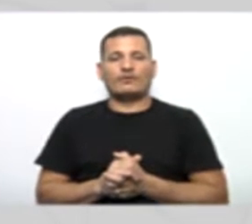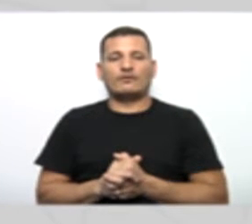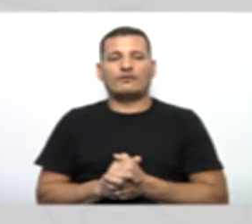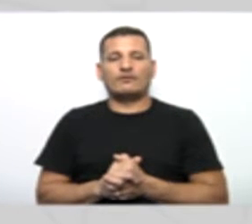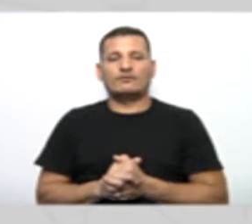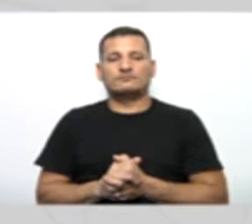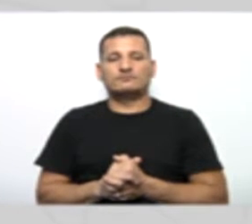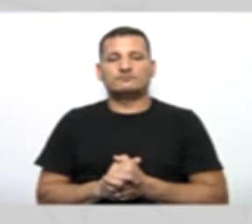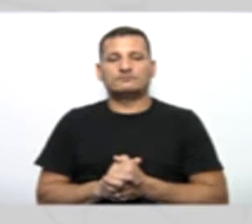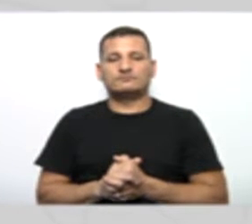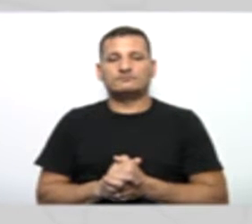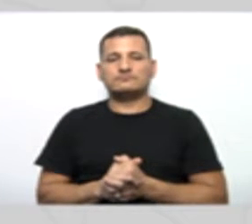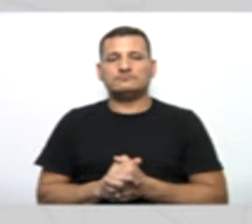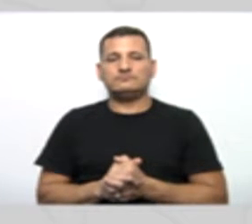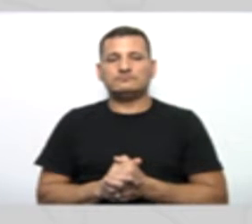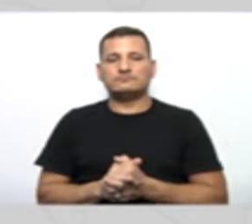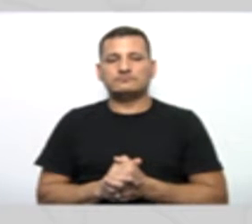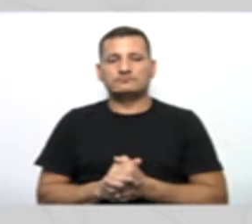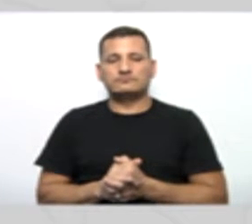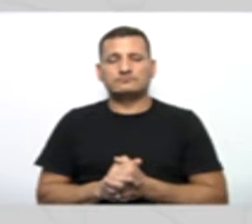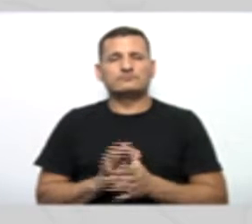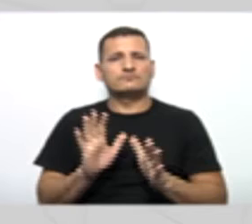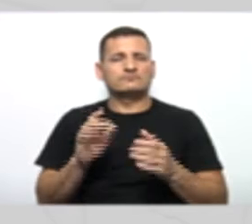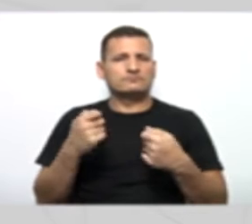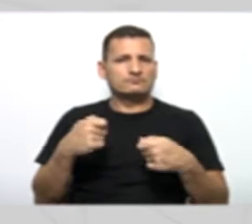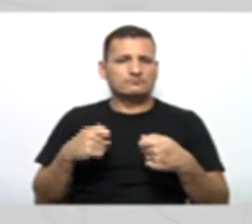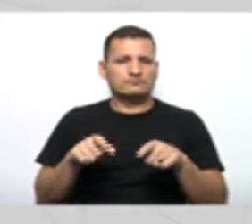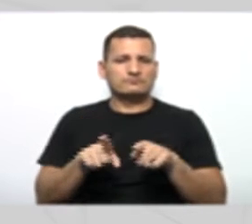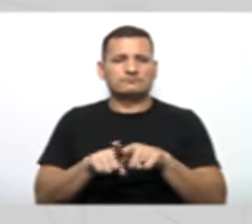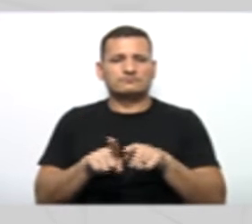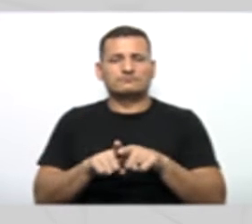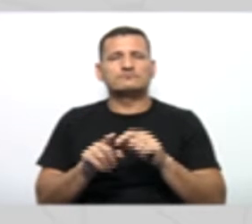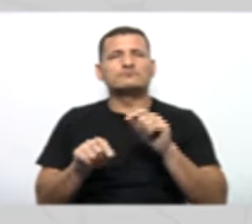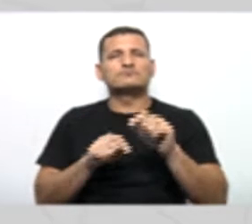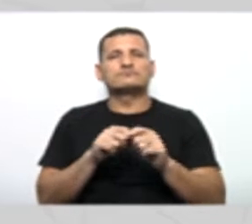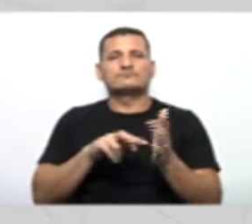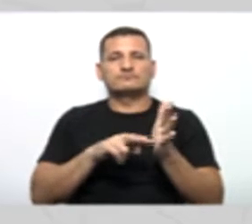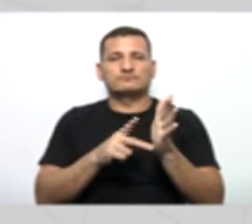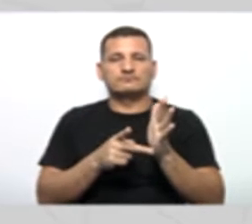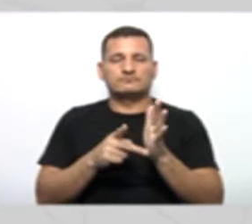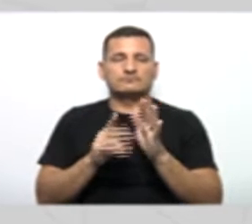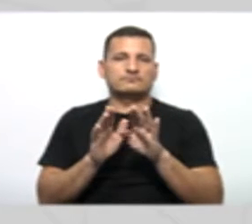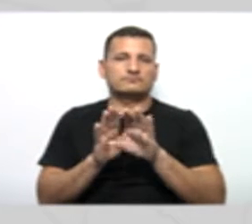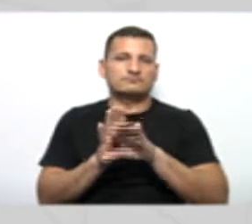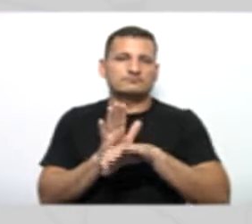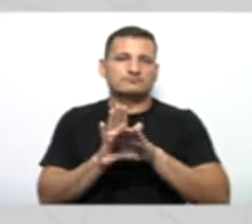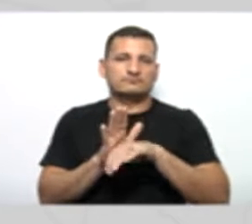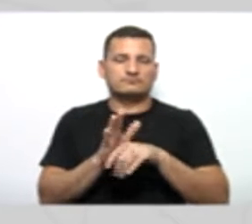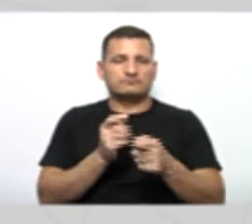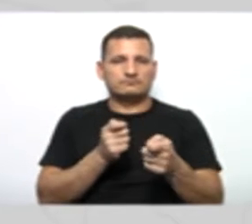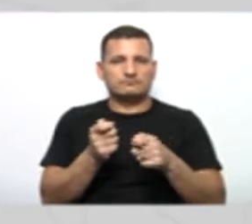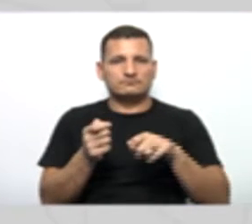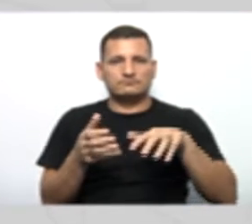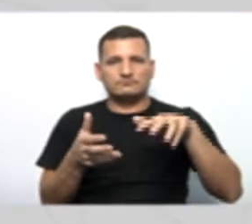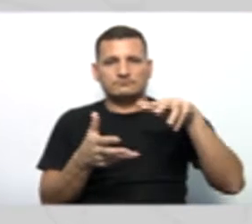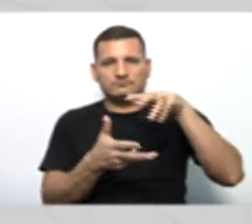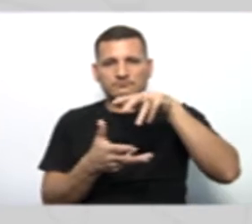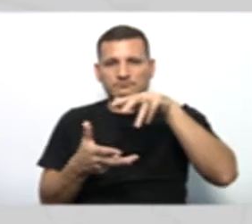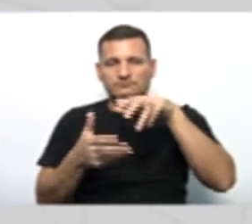econômicas, nós precisamos definir o conceito de sustentabilidade. Quando eu digo,